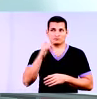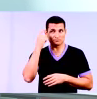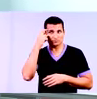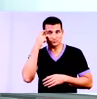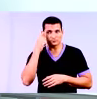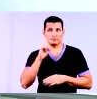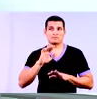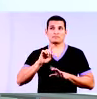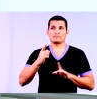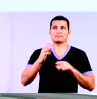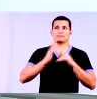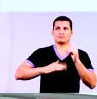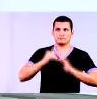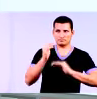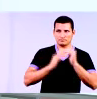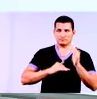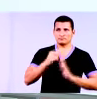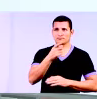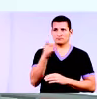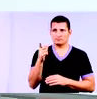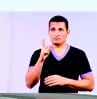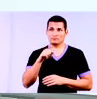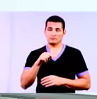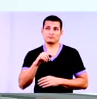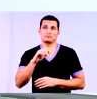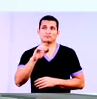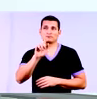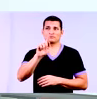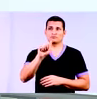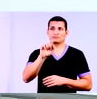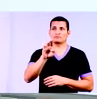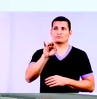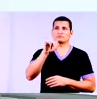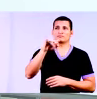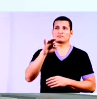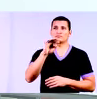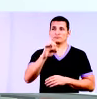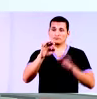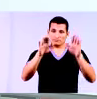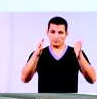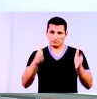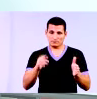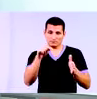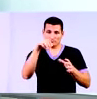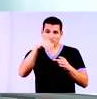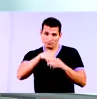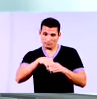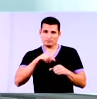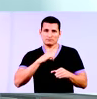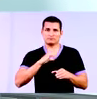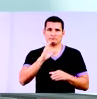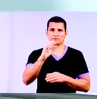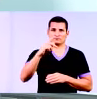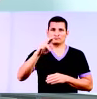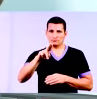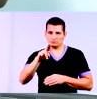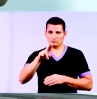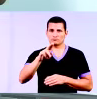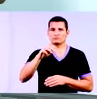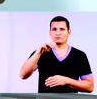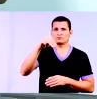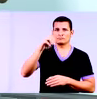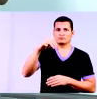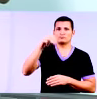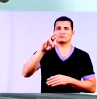mais. Para vocês têm um gabinete, dentro do gabinete eu tenho a placa-mãe, nessa placa-mãe eu tenho uma CPU, memória, os